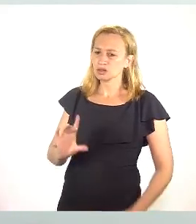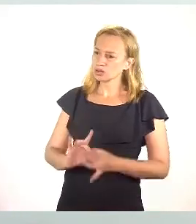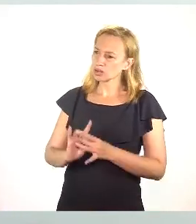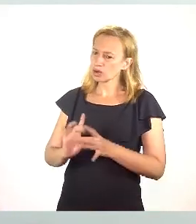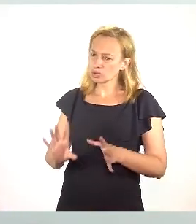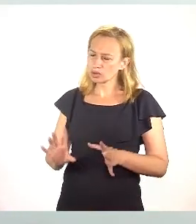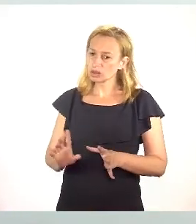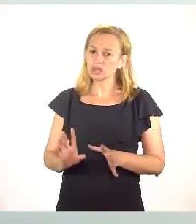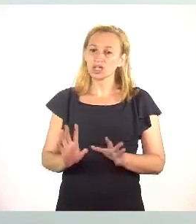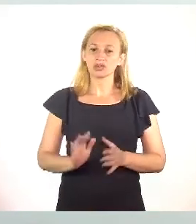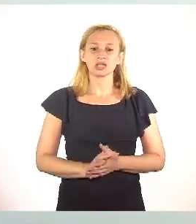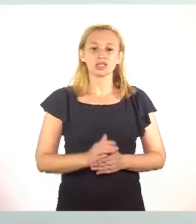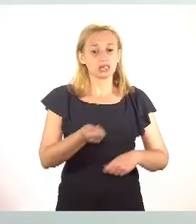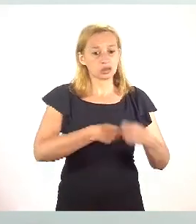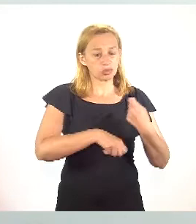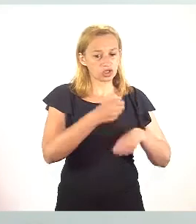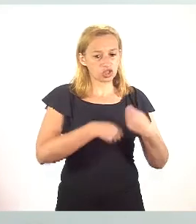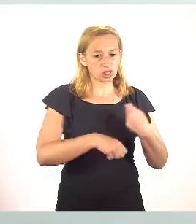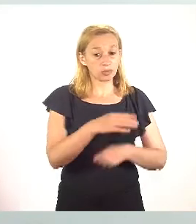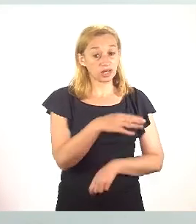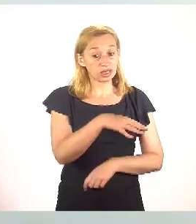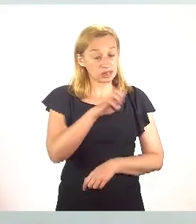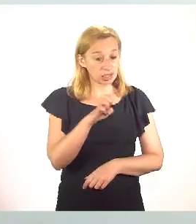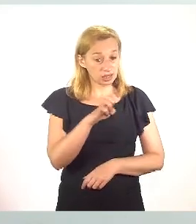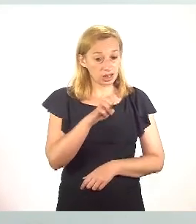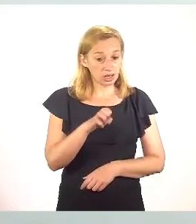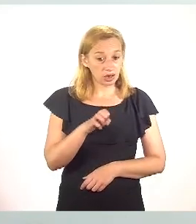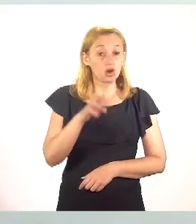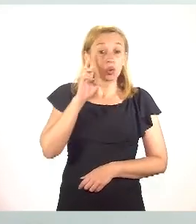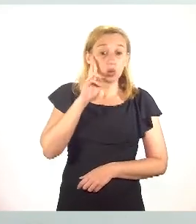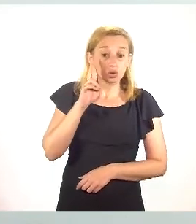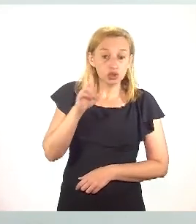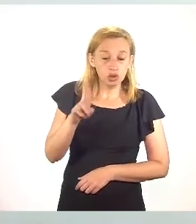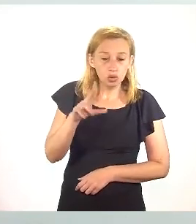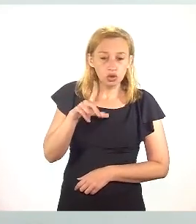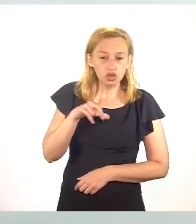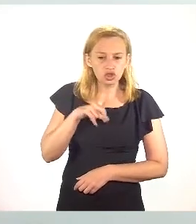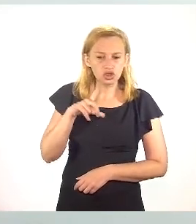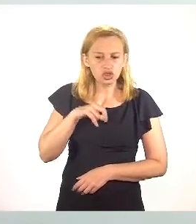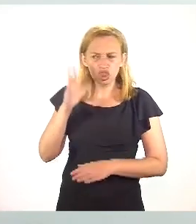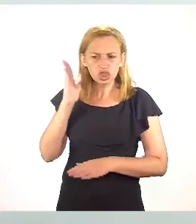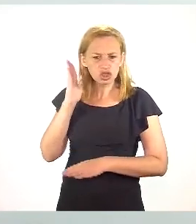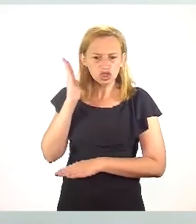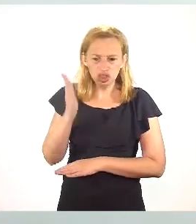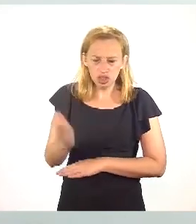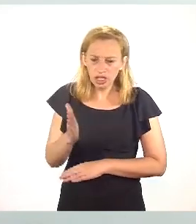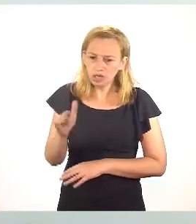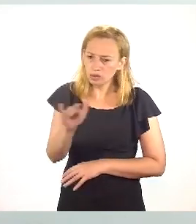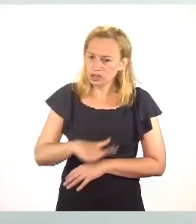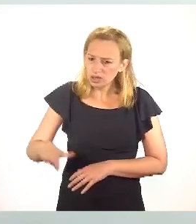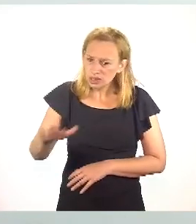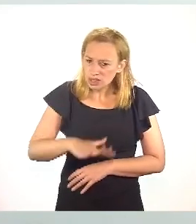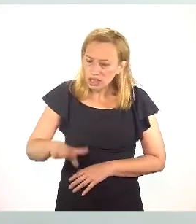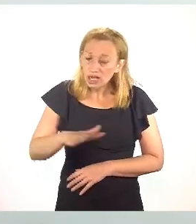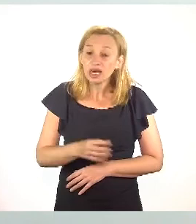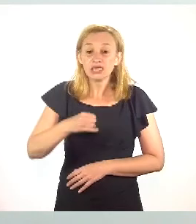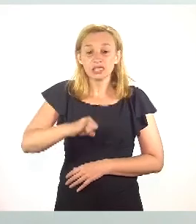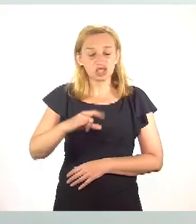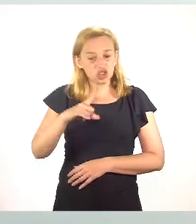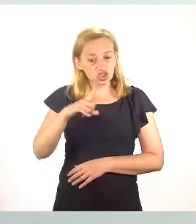regido pela SEDAI. O senhor tinha uma inserção direta com essa área, e se